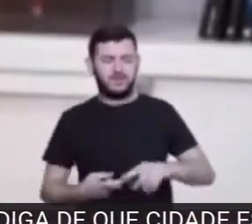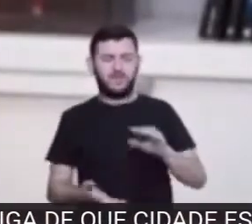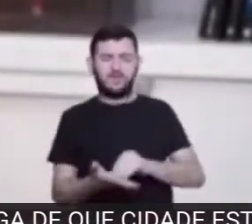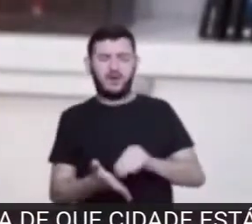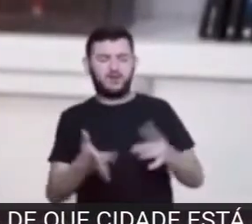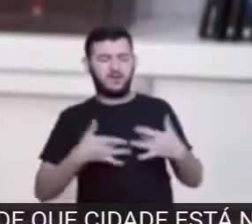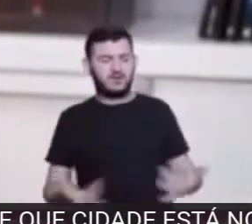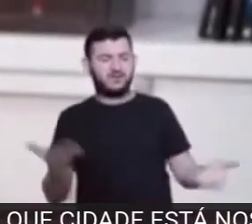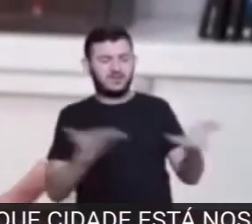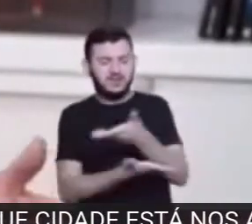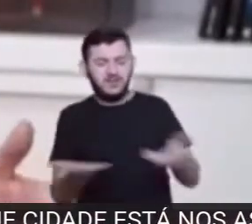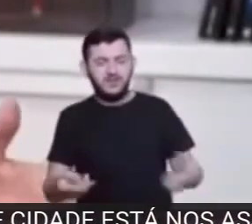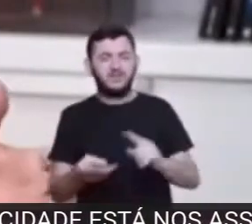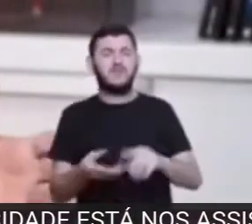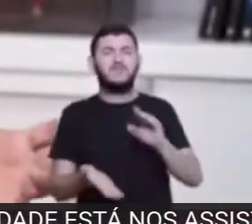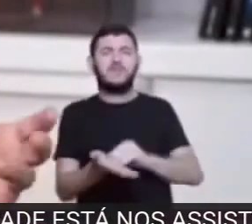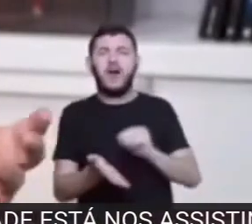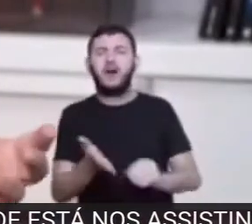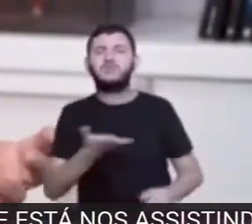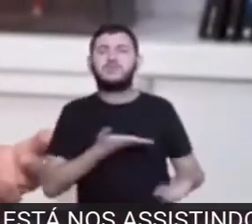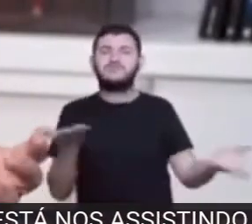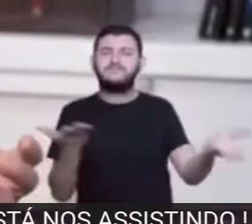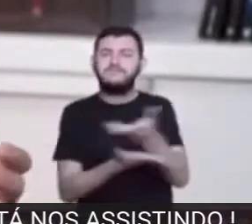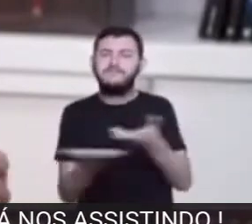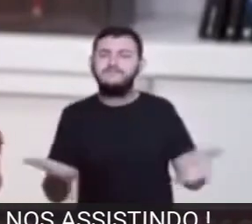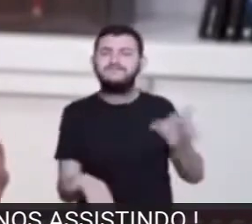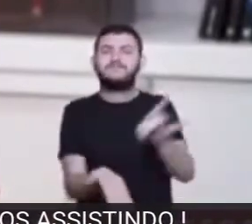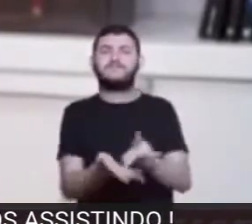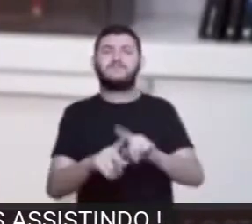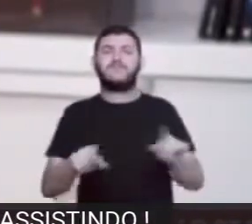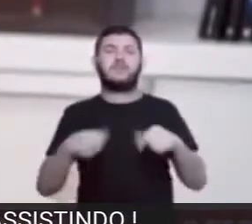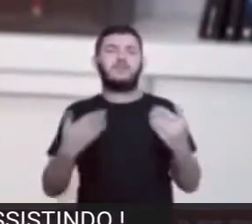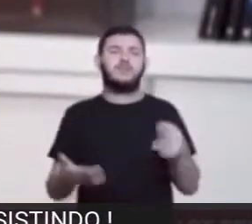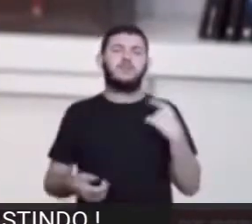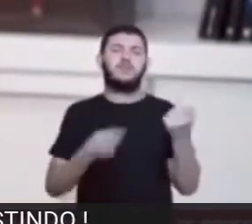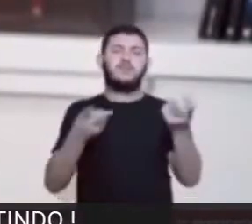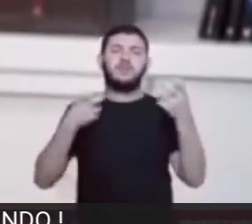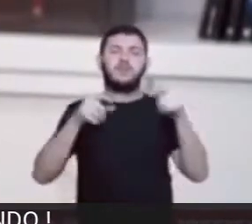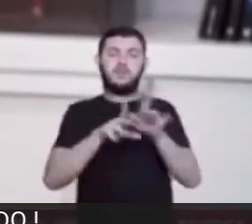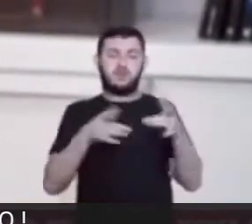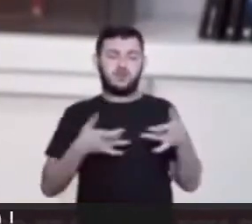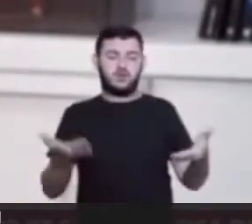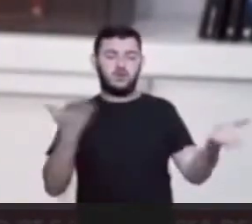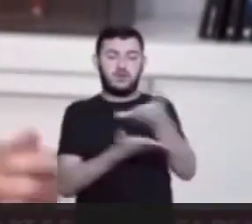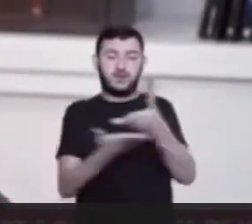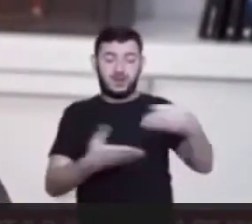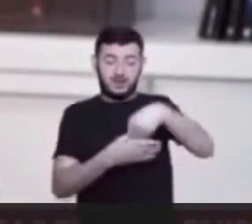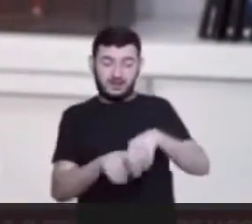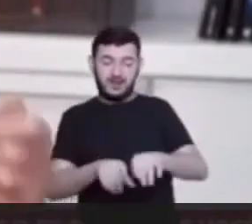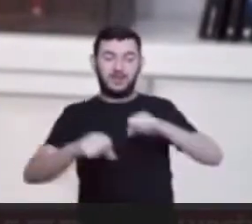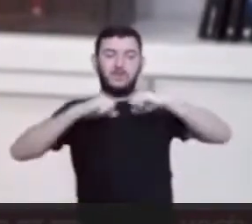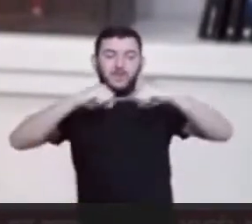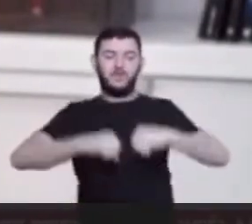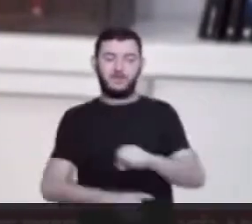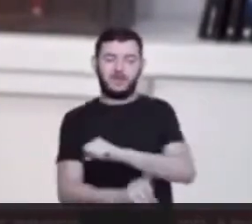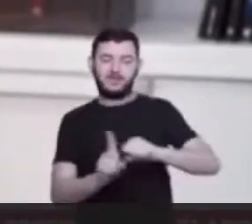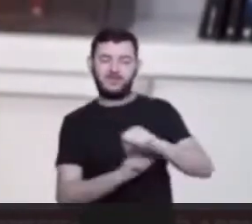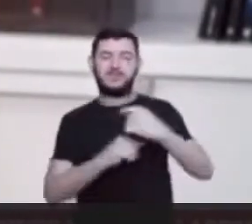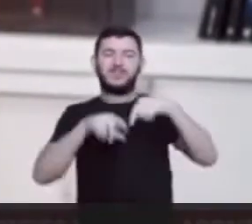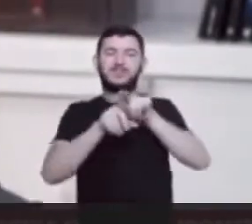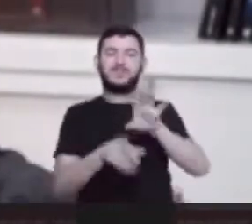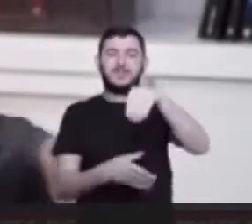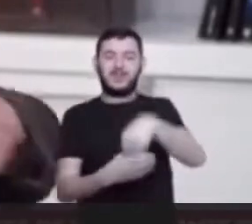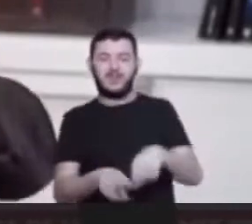companheirismo. Onde que a gente vê muita solidariedade? No movimento social, sabe? Nos bairros, nas favelas,